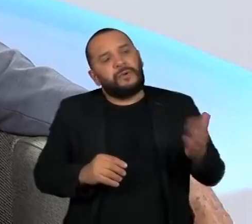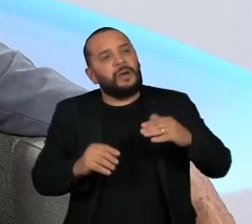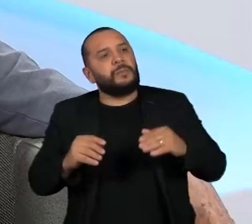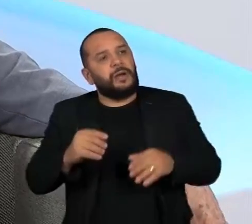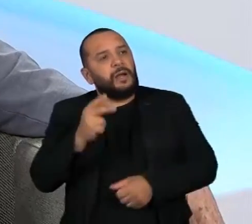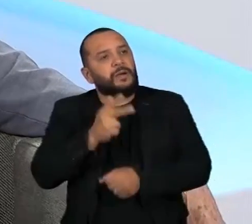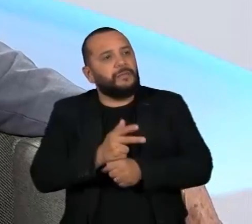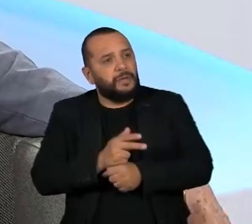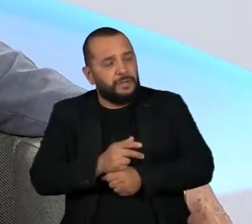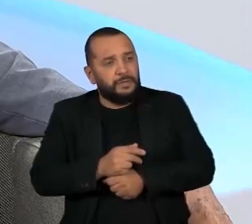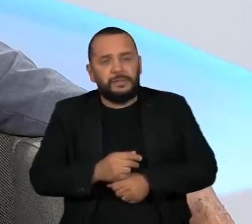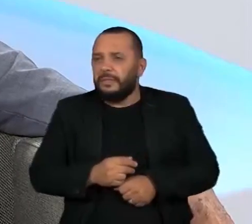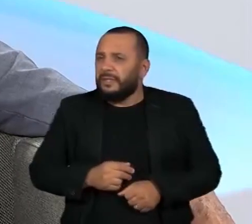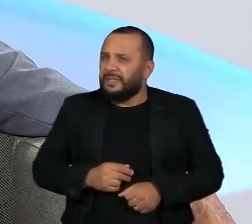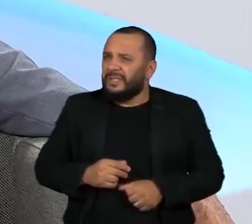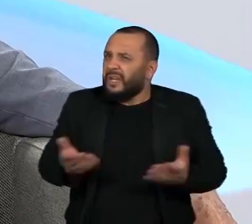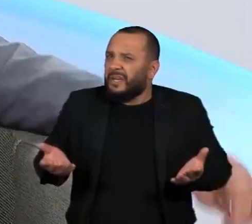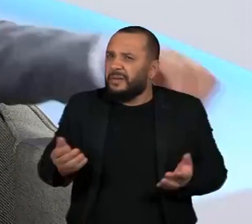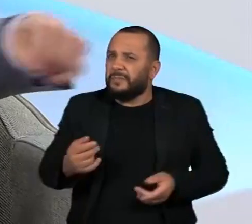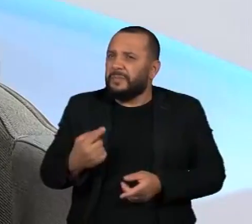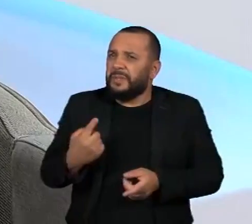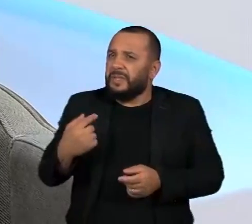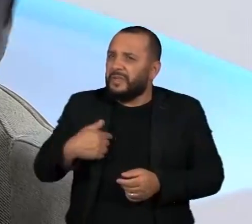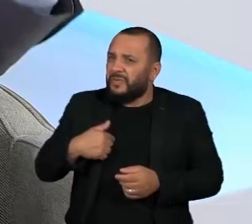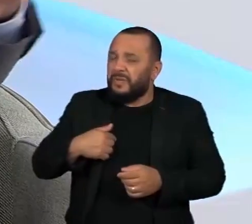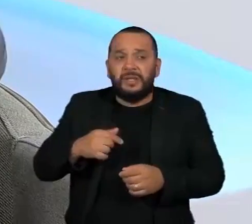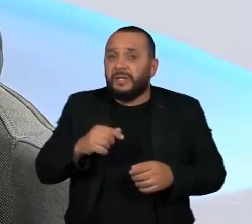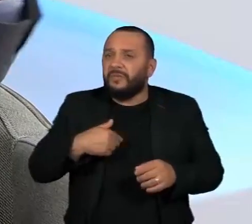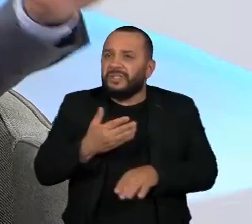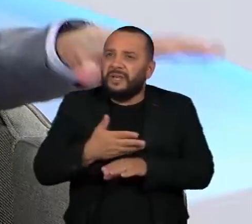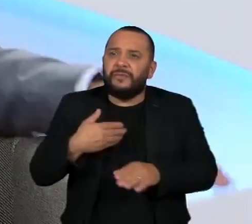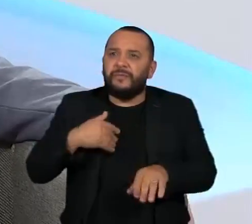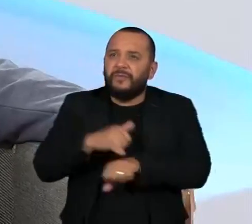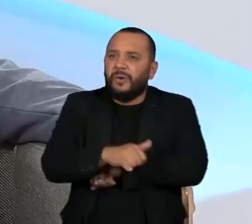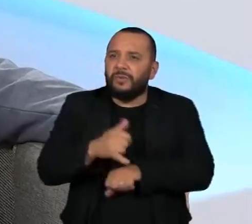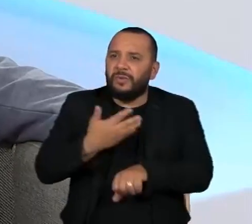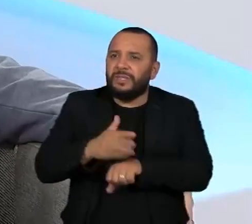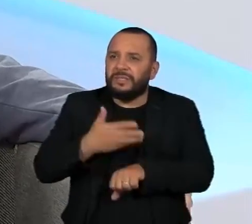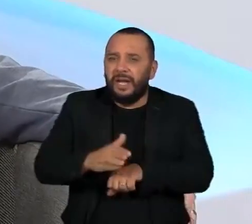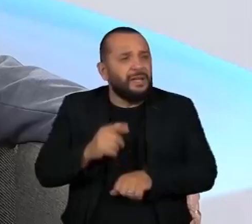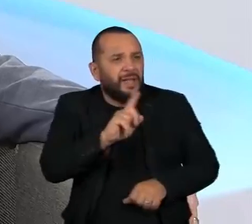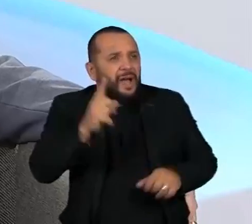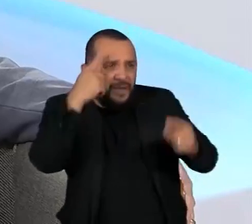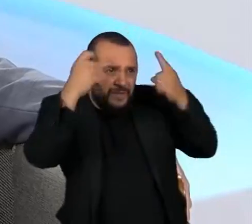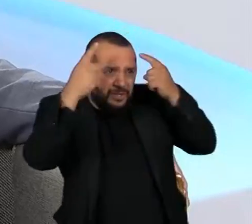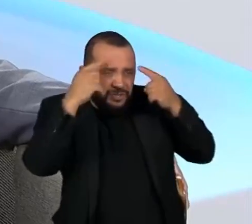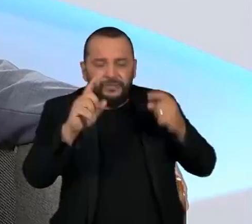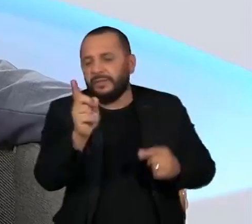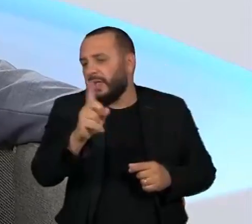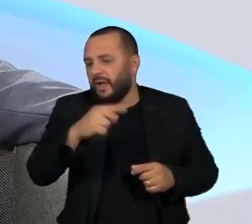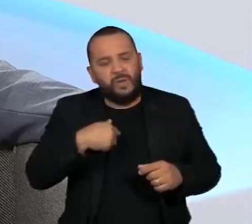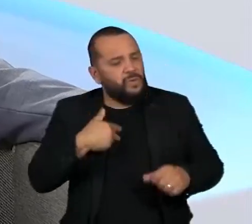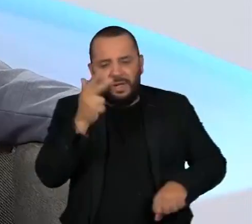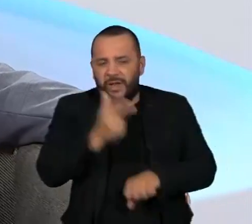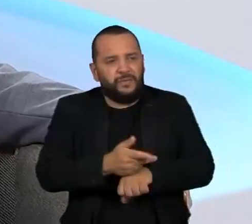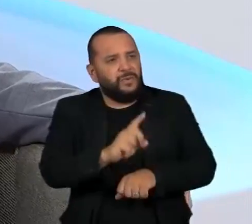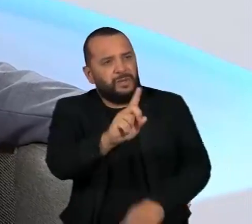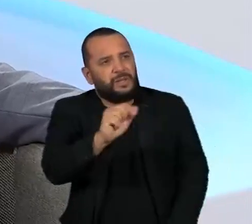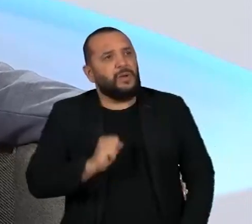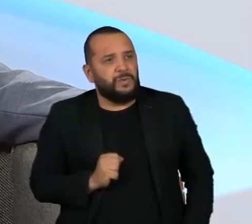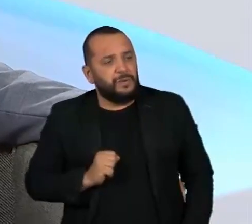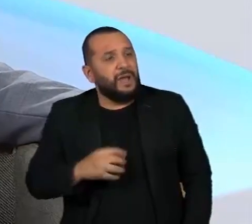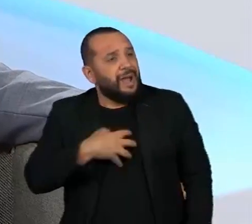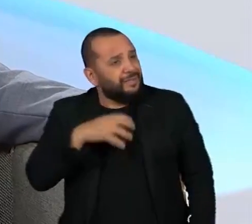porque você não vê no ensaio não mas é tudo de bom dia não não vem e não foi e